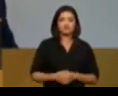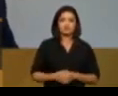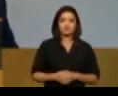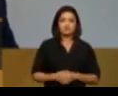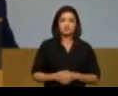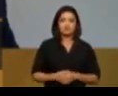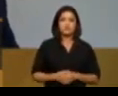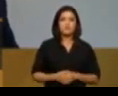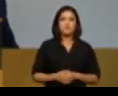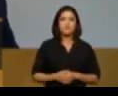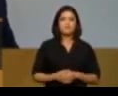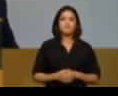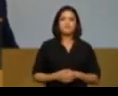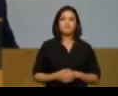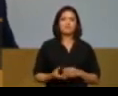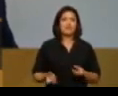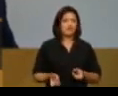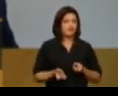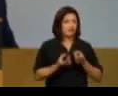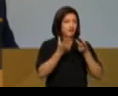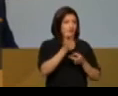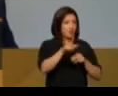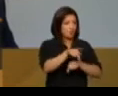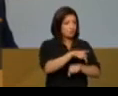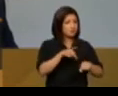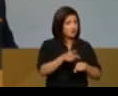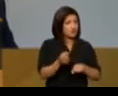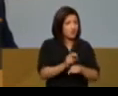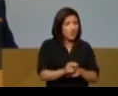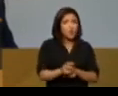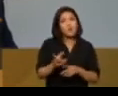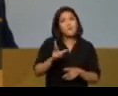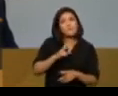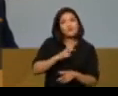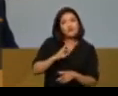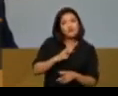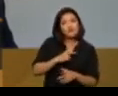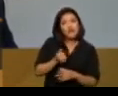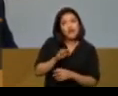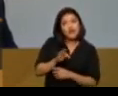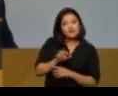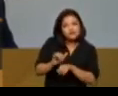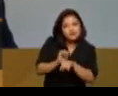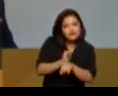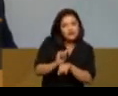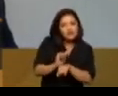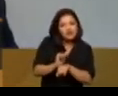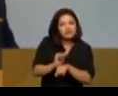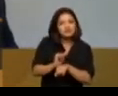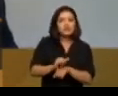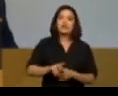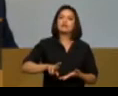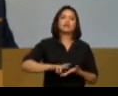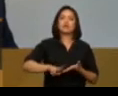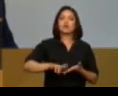internacionalizar ou privatizar ativos estratégicos não se reduz apenas a uma